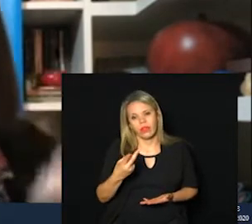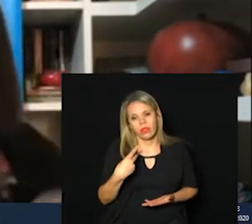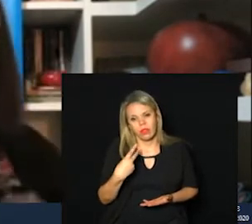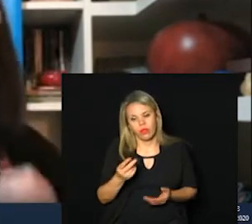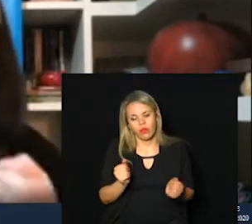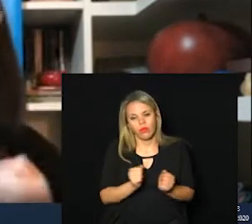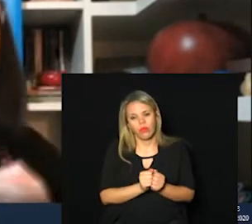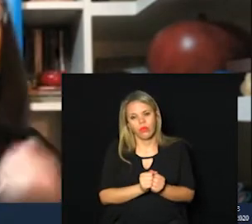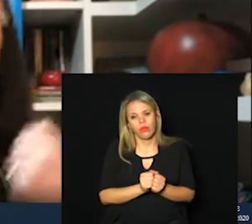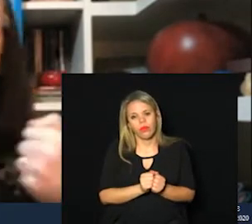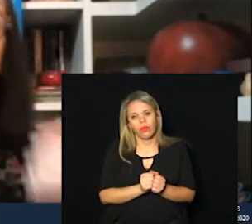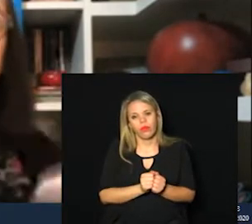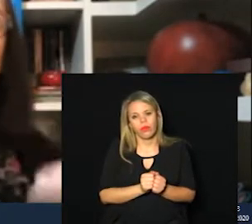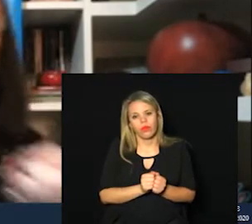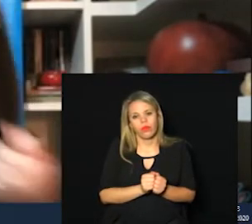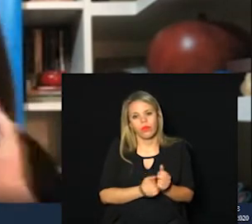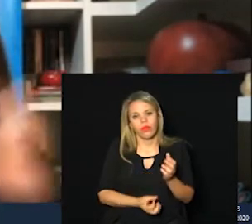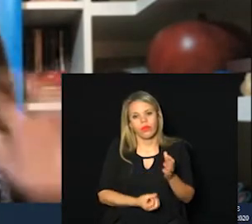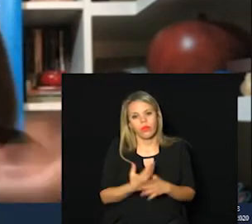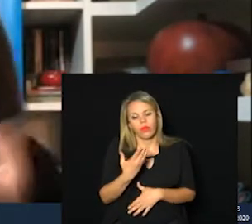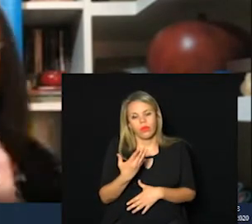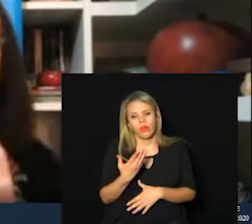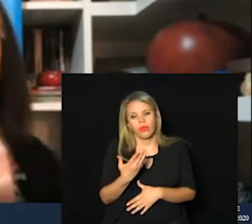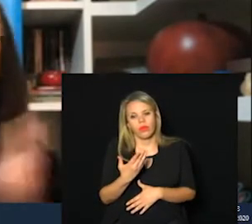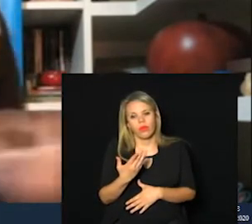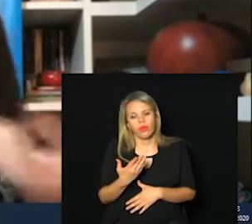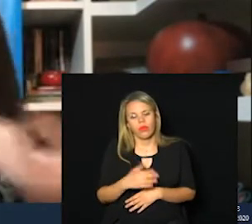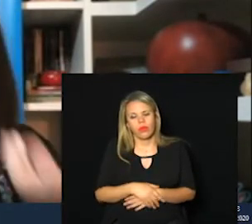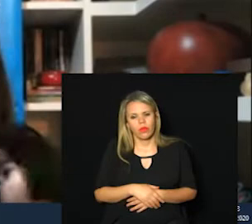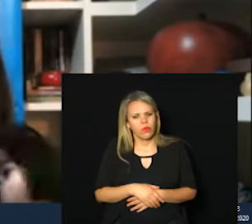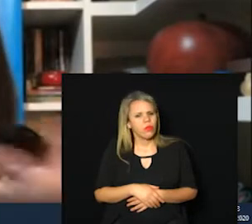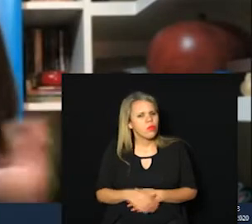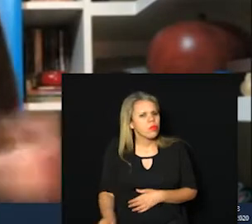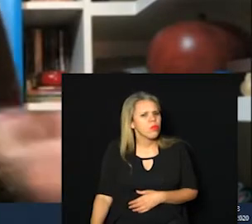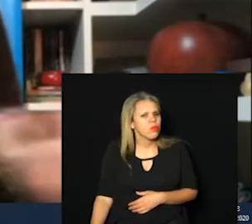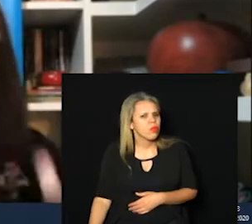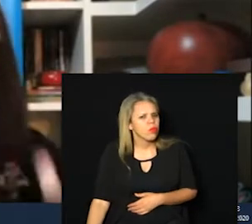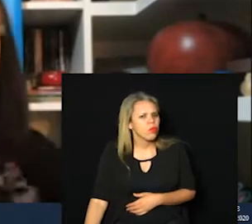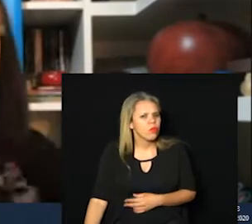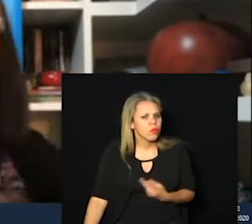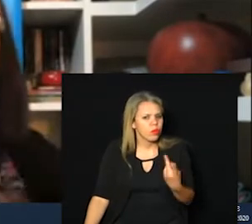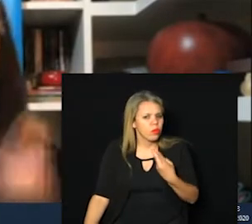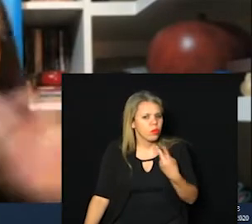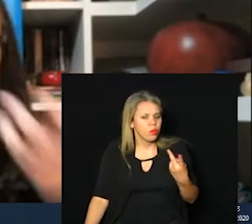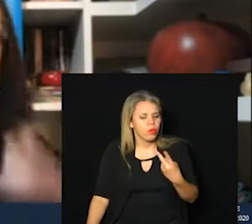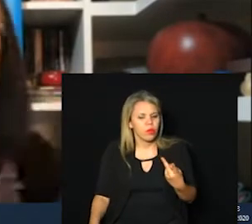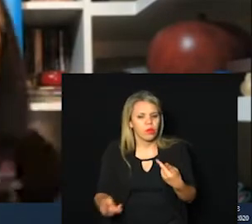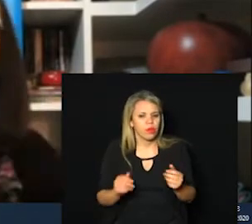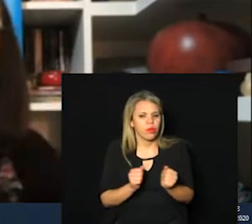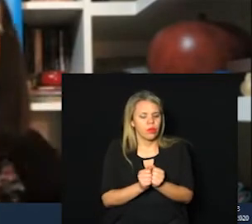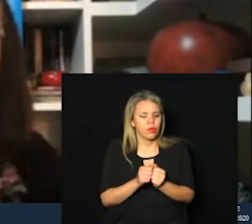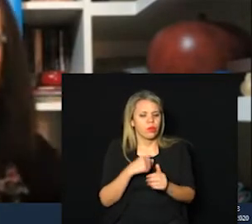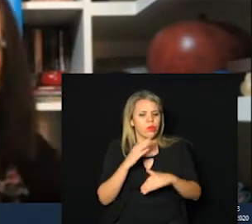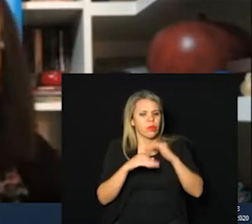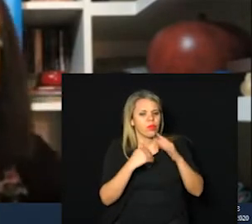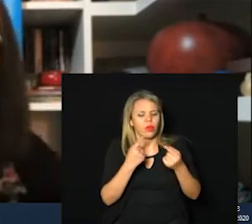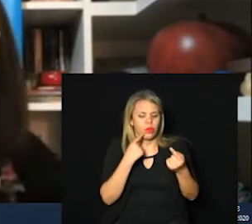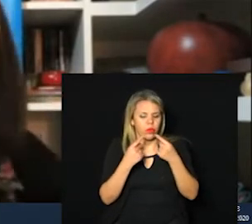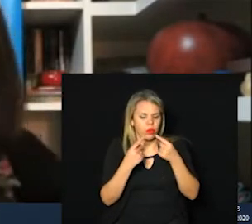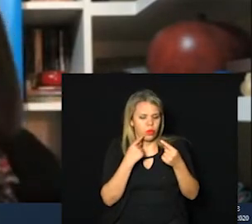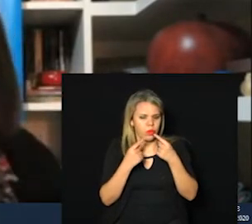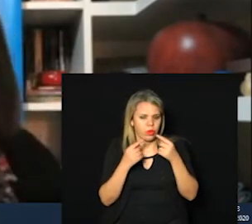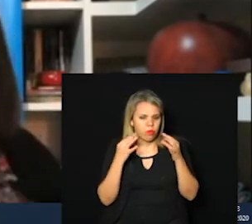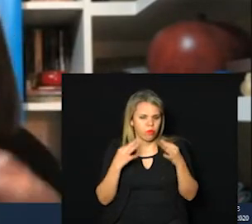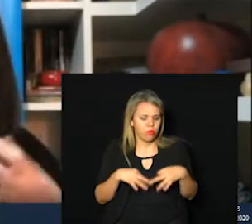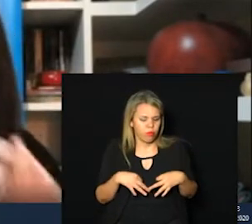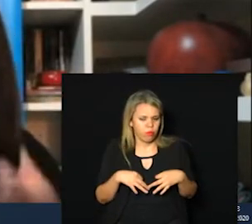juntos formamos uma díade, formamos uma dupla que juntas constrói um diálogo,